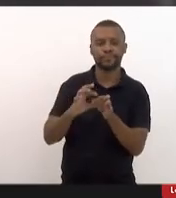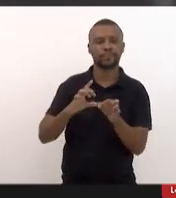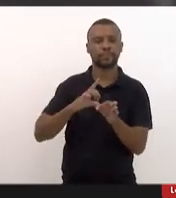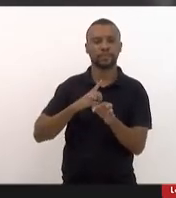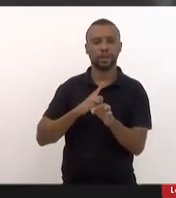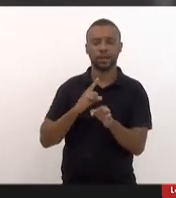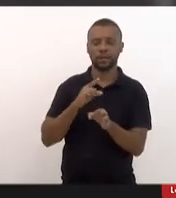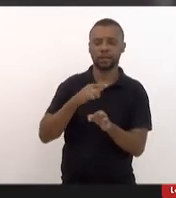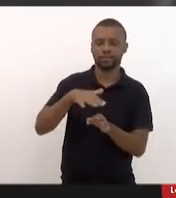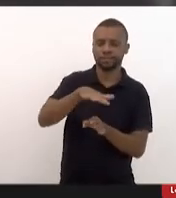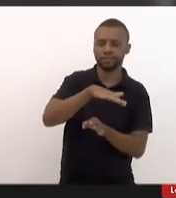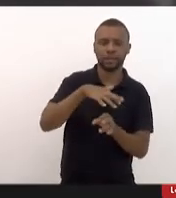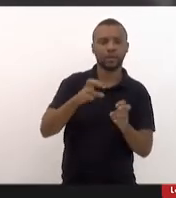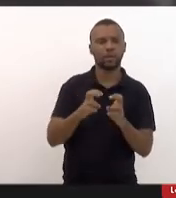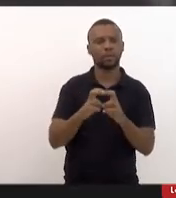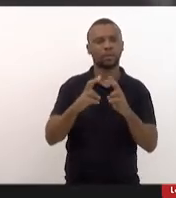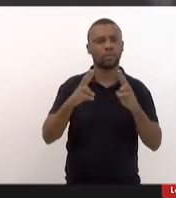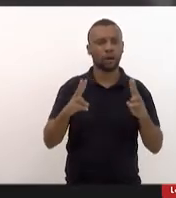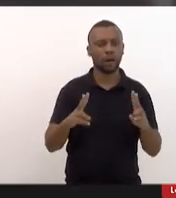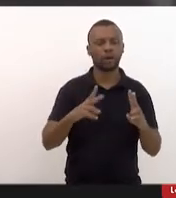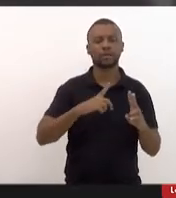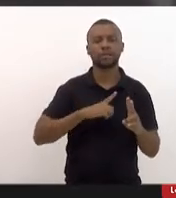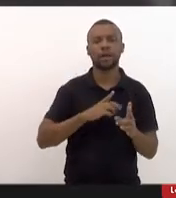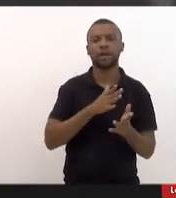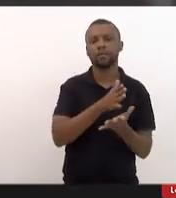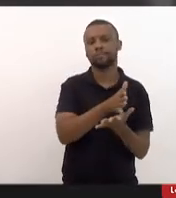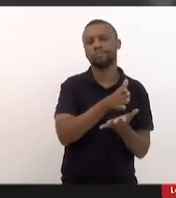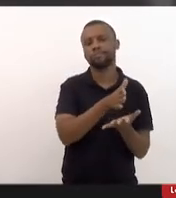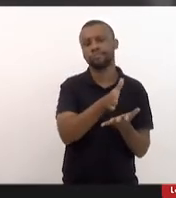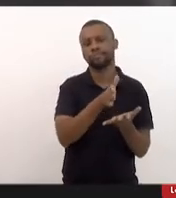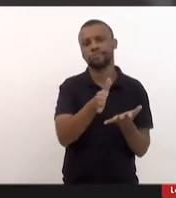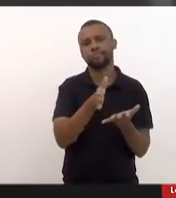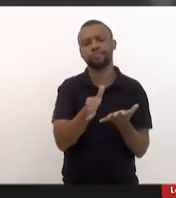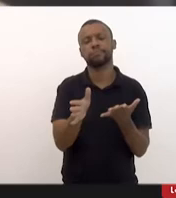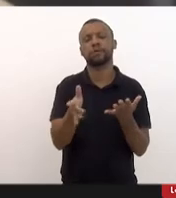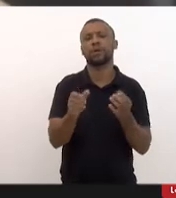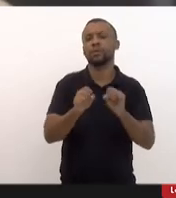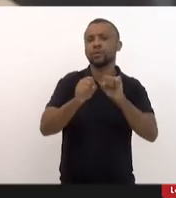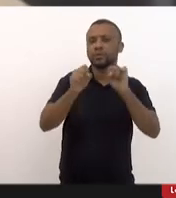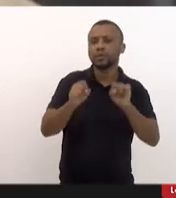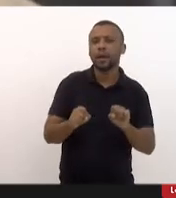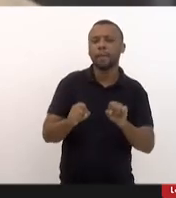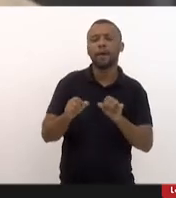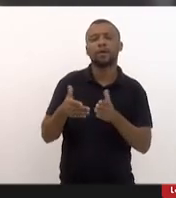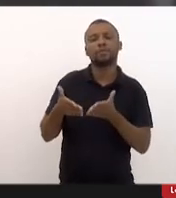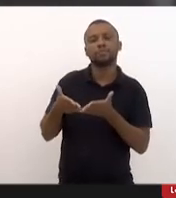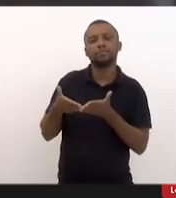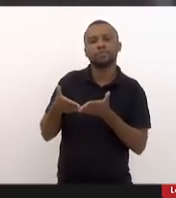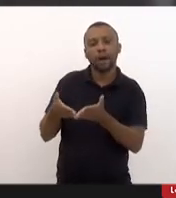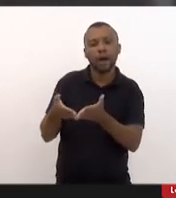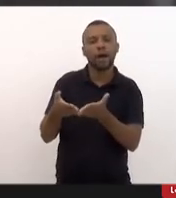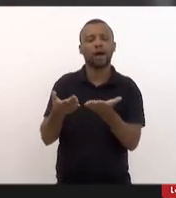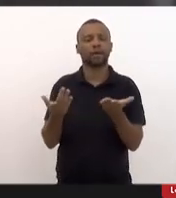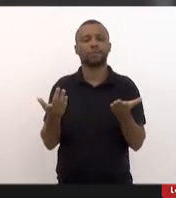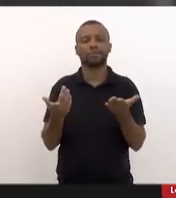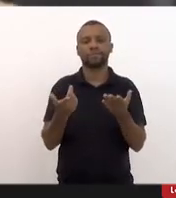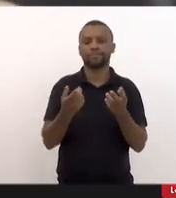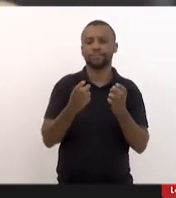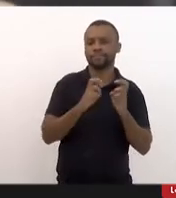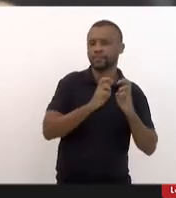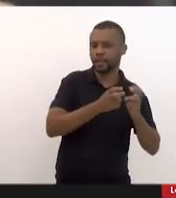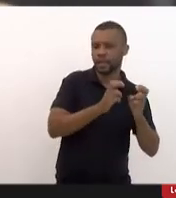de Guanabara como uma alternativa de um sistema ferroviário, etc. Enfim, enriquecer